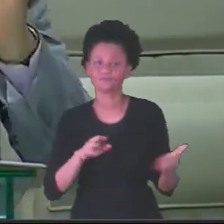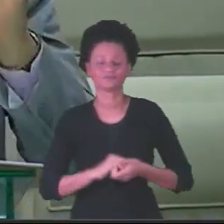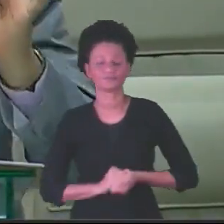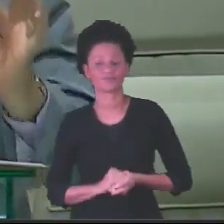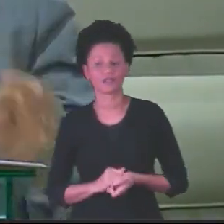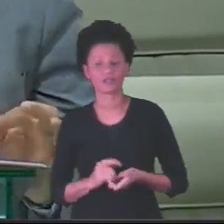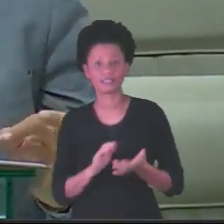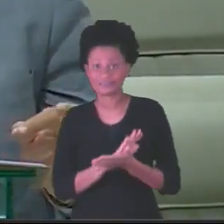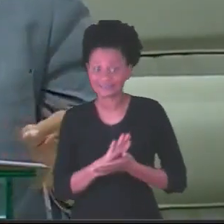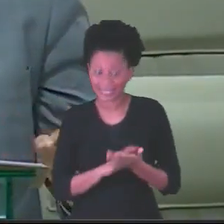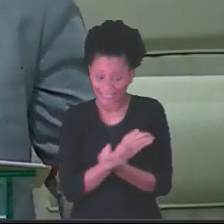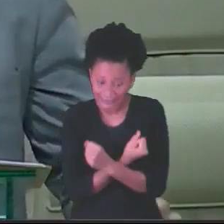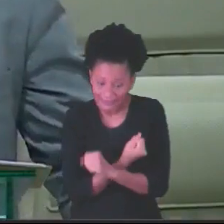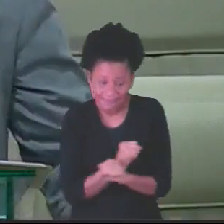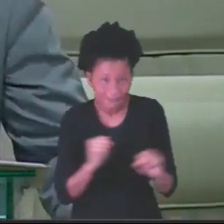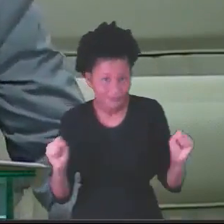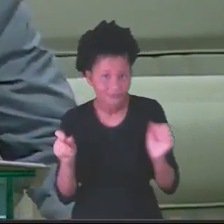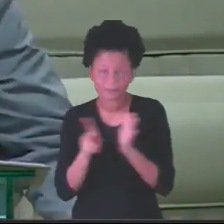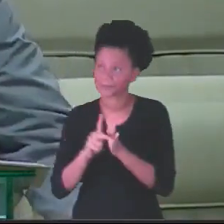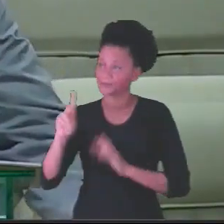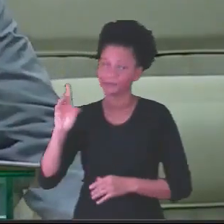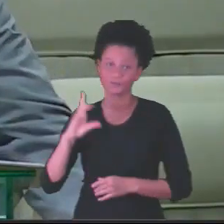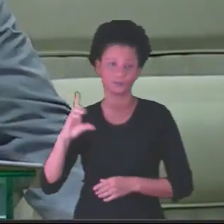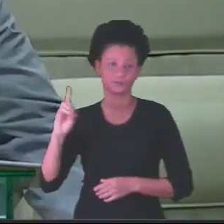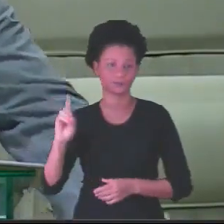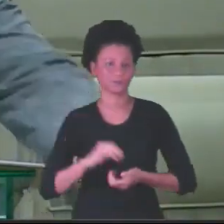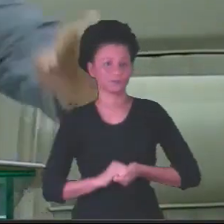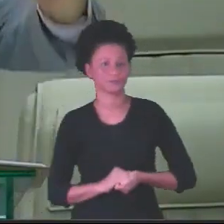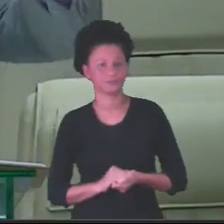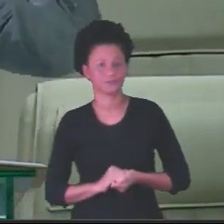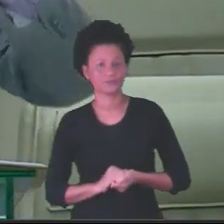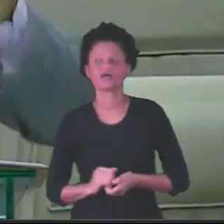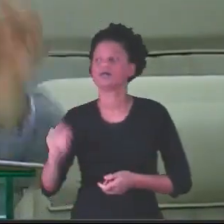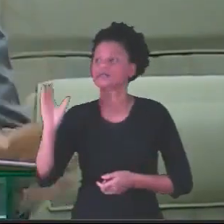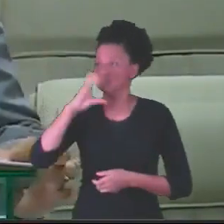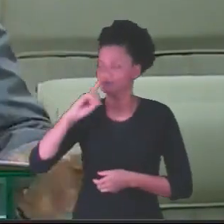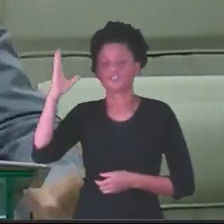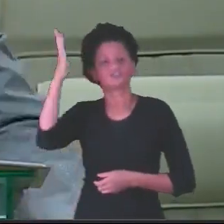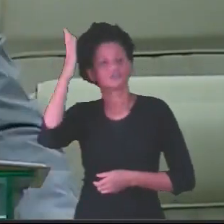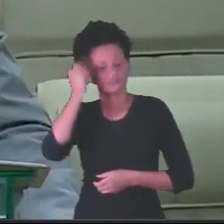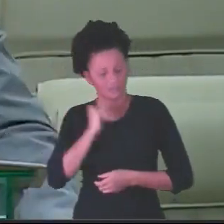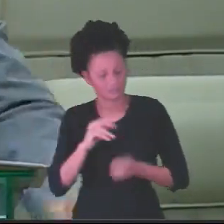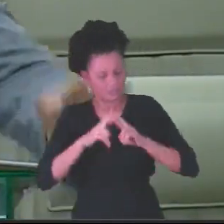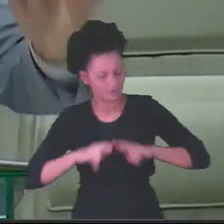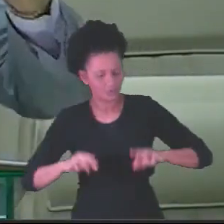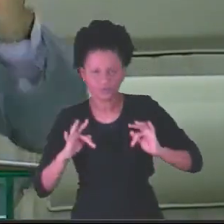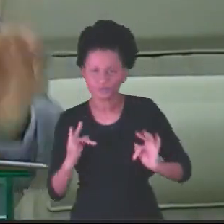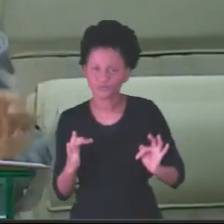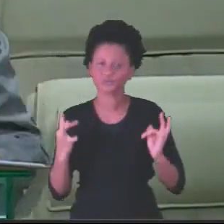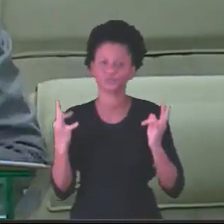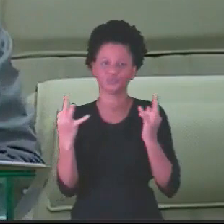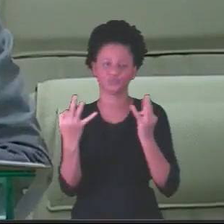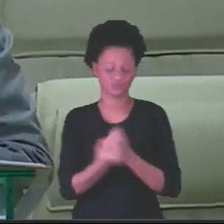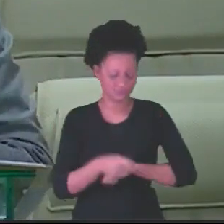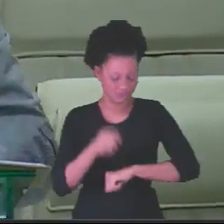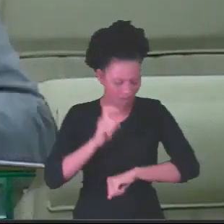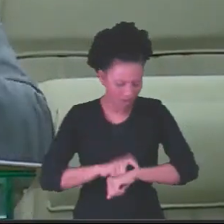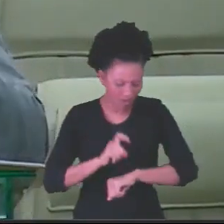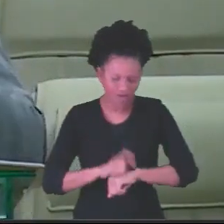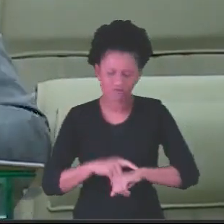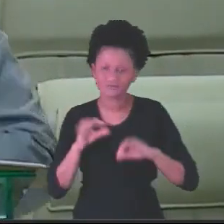nada impossível para deus só deus sabe resolver tudo na hora certa